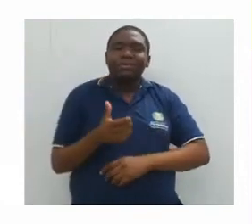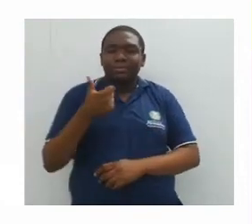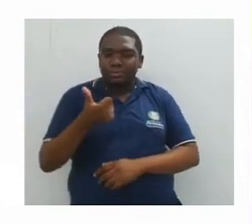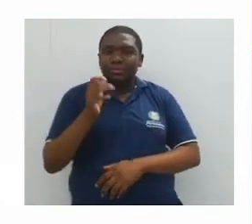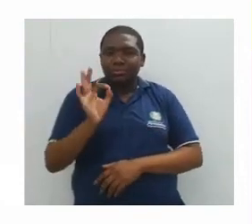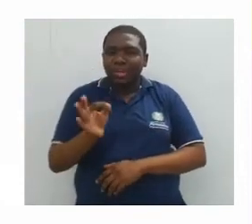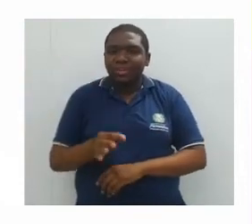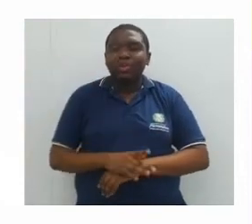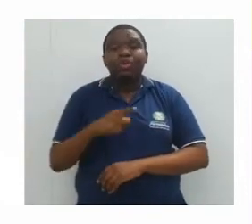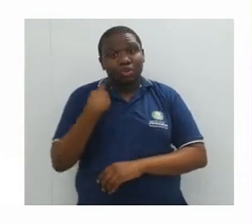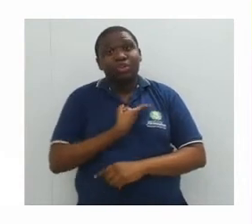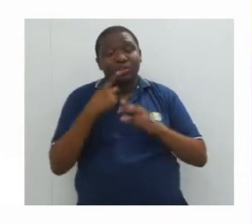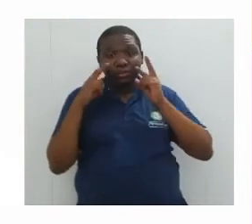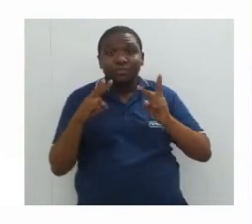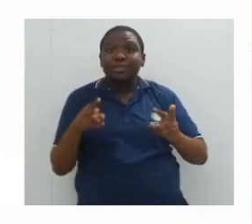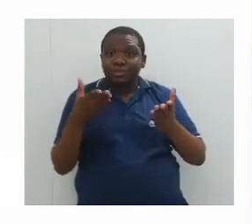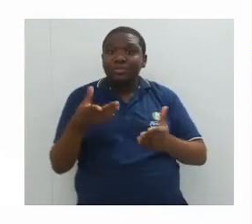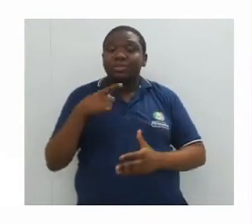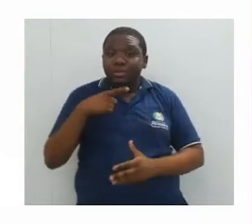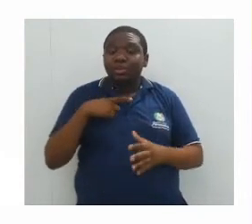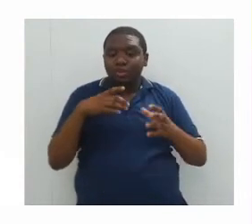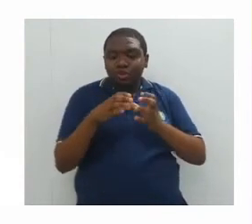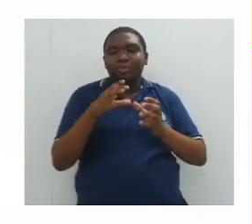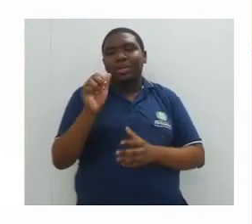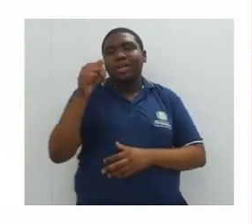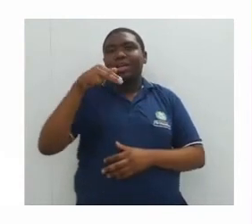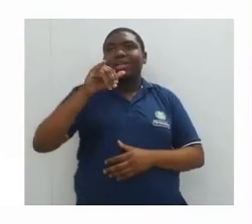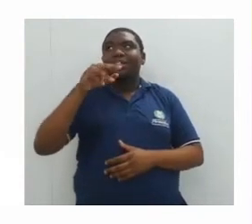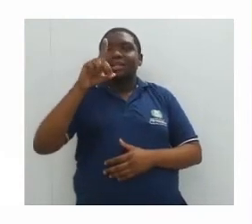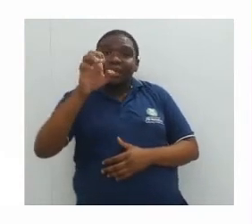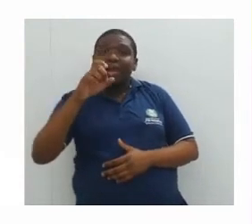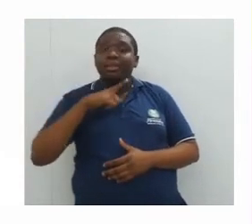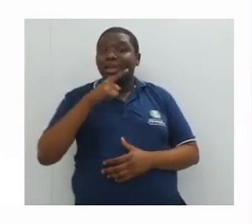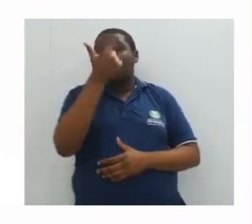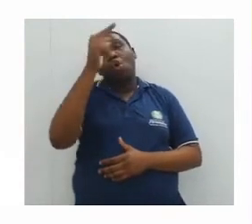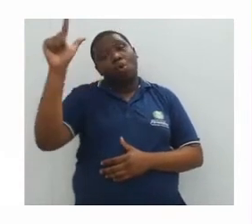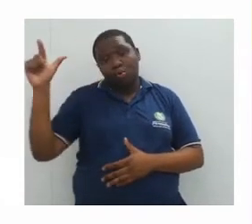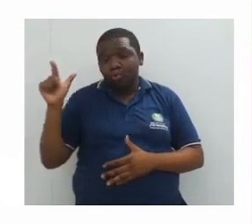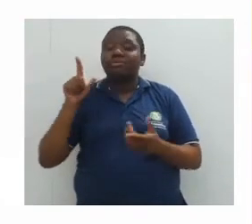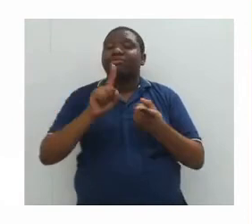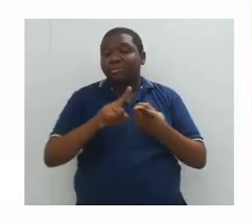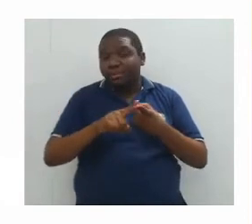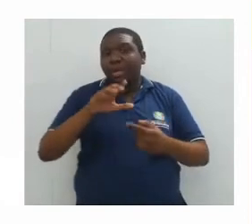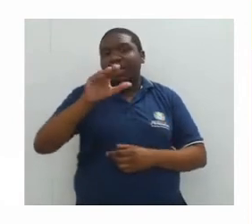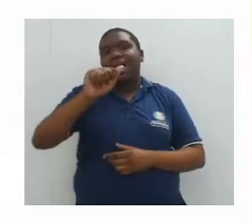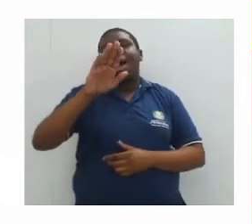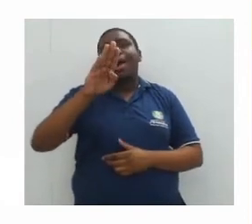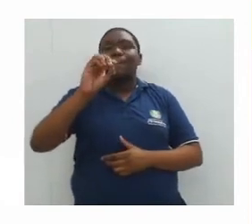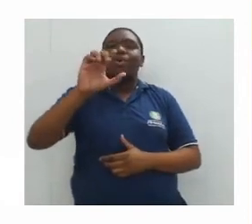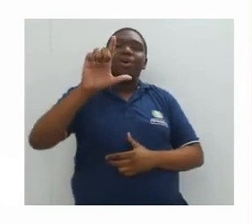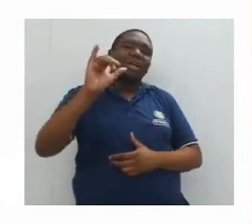Não é isso? A gente viu que a gente tem a tribo Canidé, a gente tem o Sete Flechas e a gente tem vários outros caboclinhos